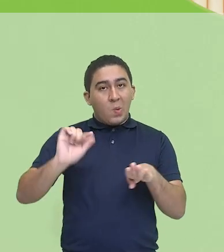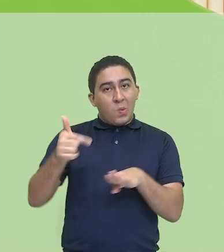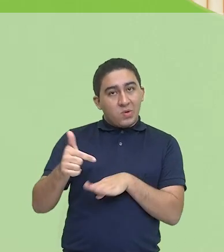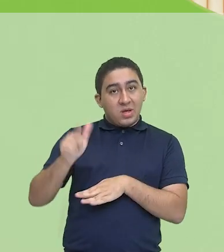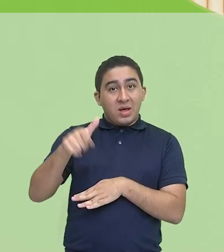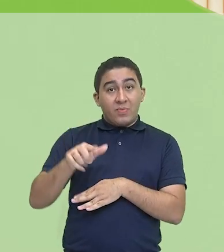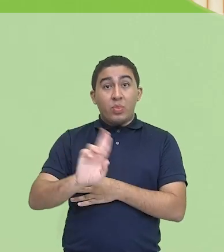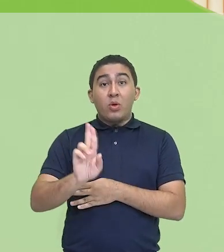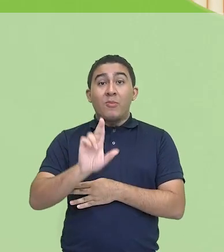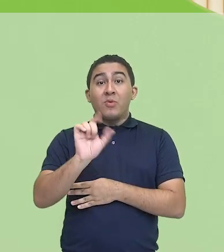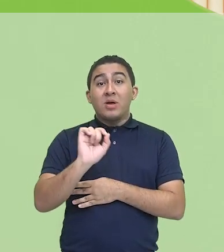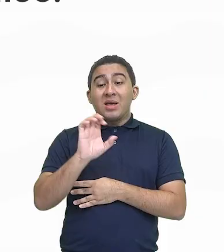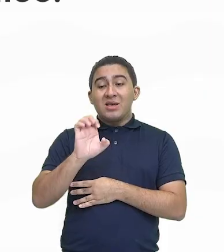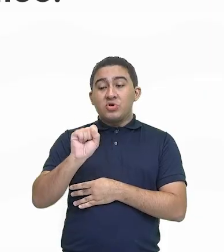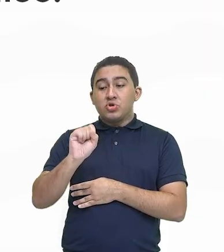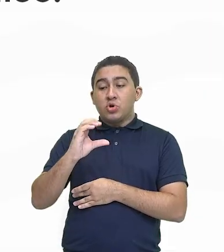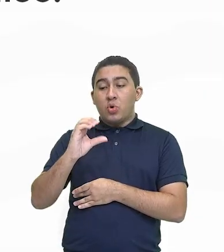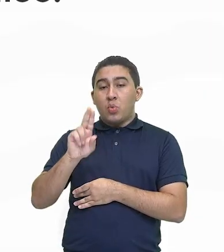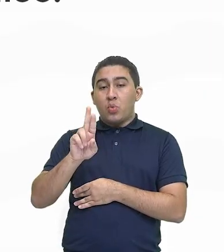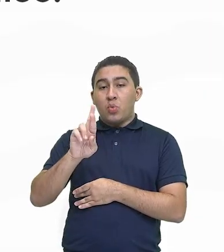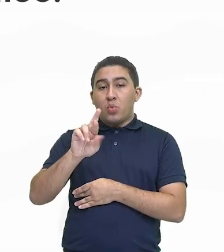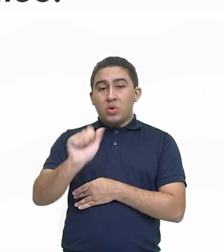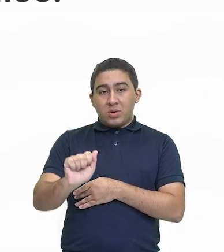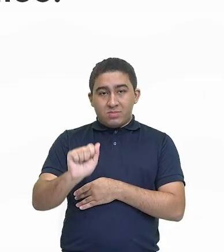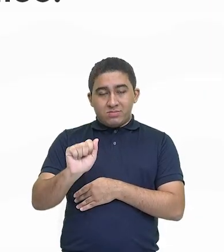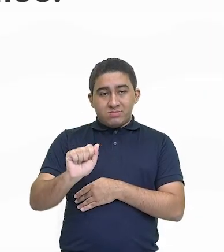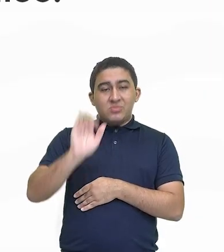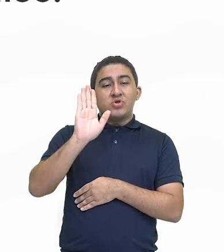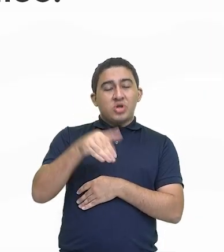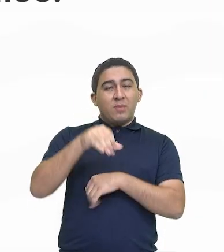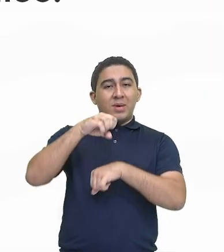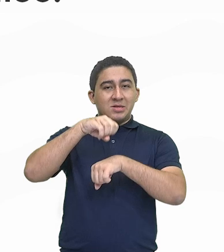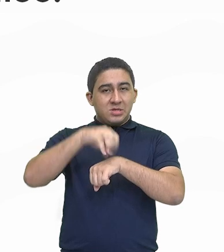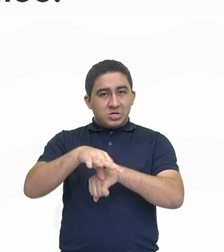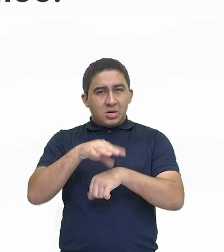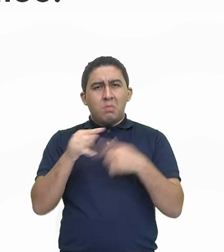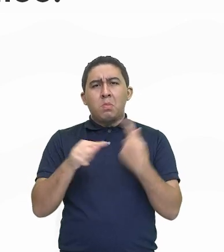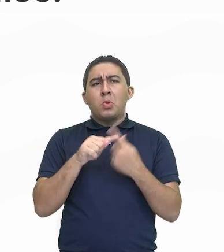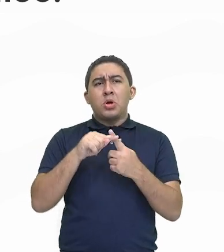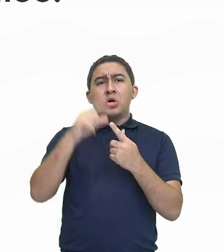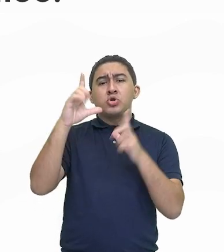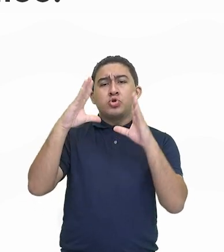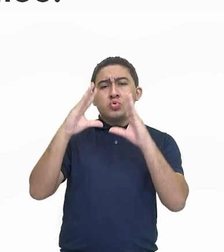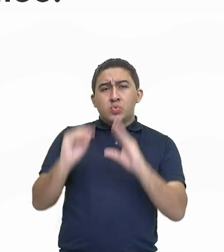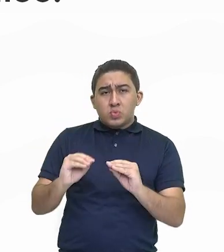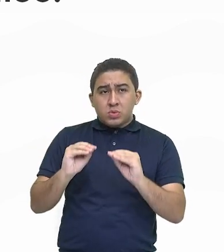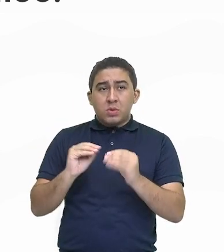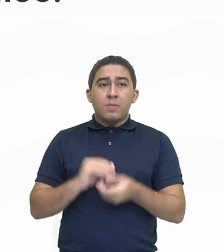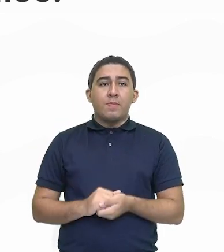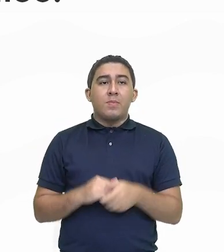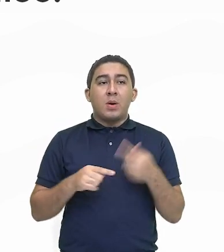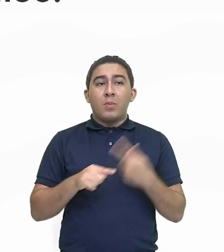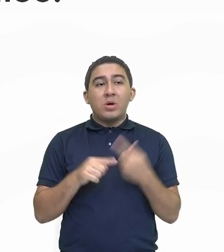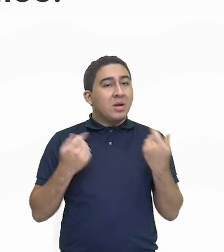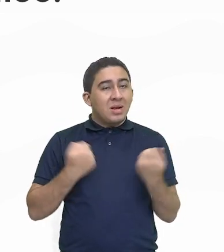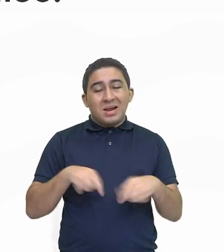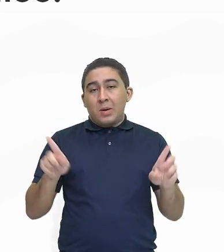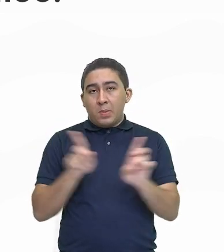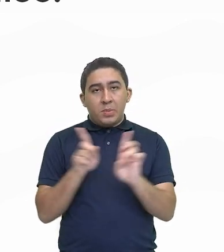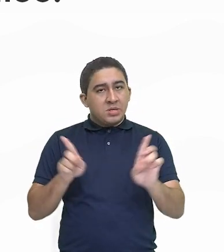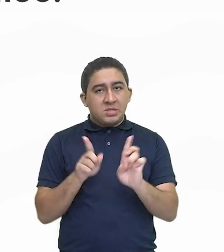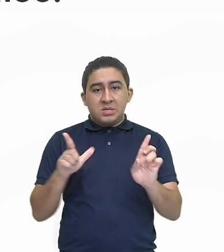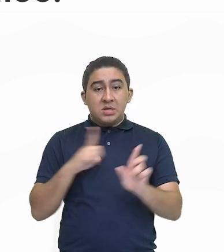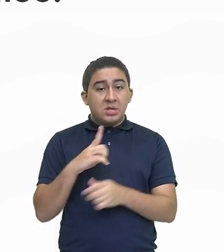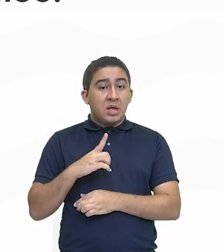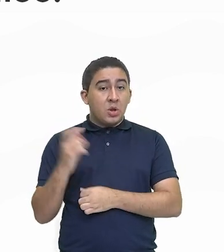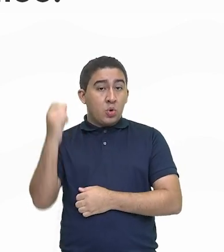fotossíntese que é chamada de fase escura. Então, a gente já está dando uma pista aí. Por que fase escura? Porque não precisa da presença de